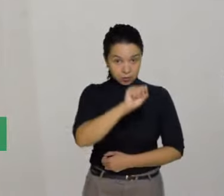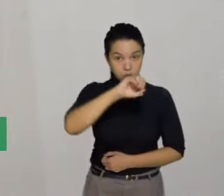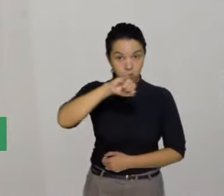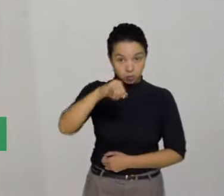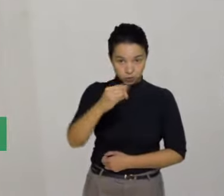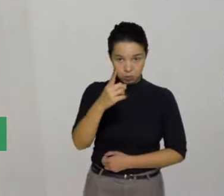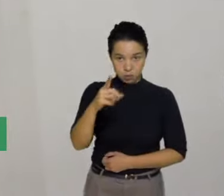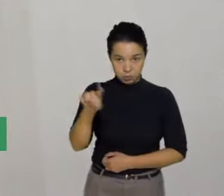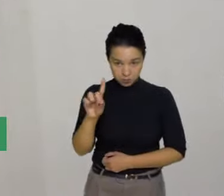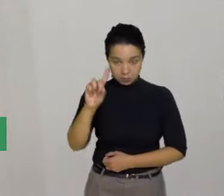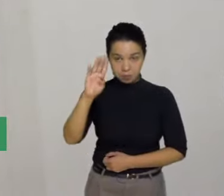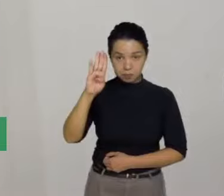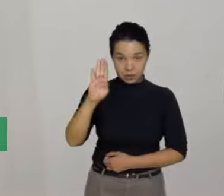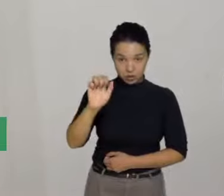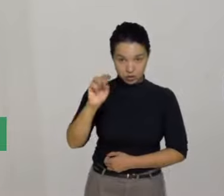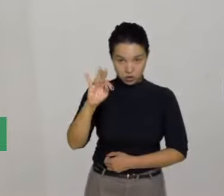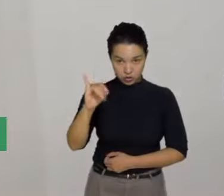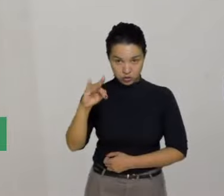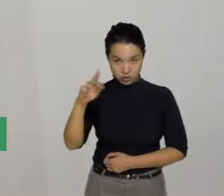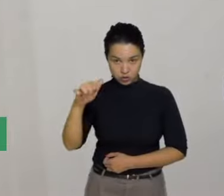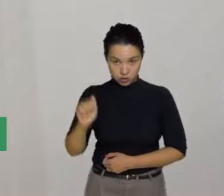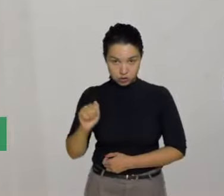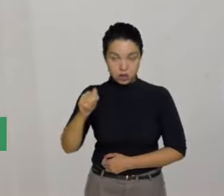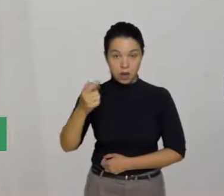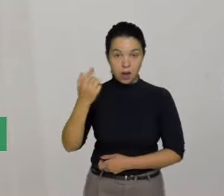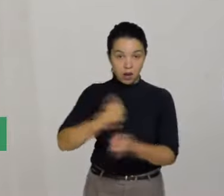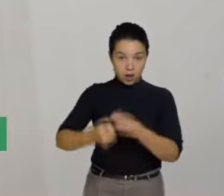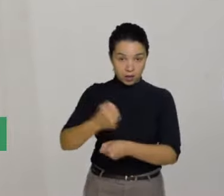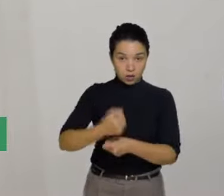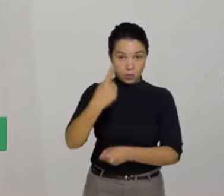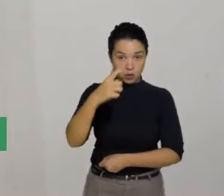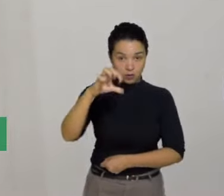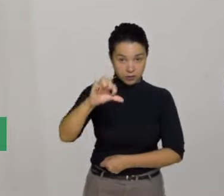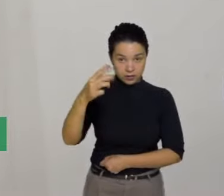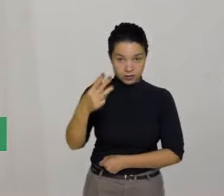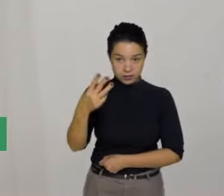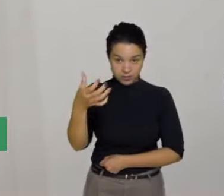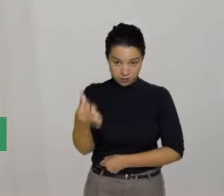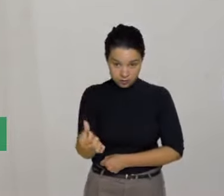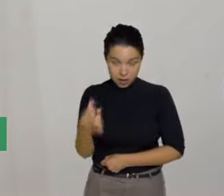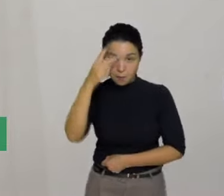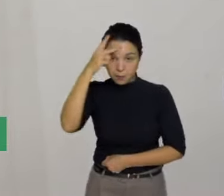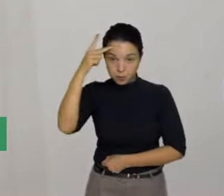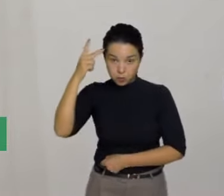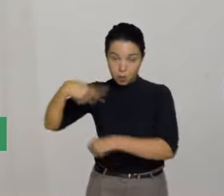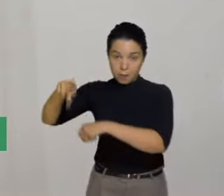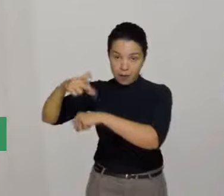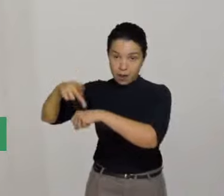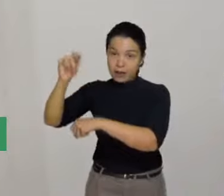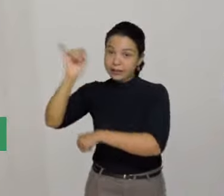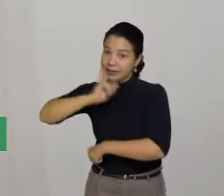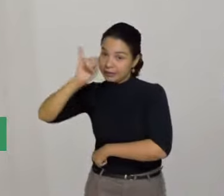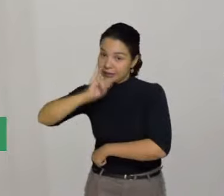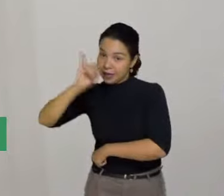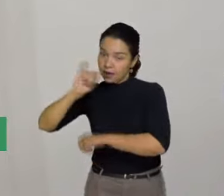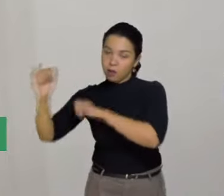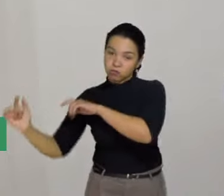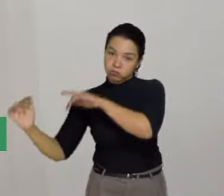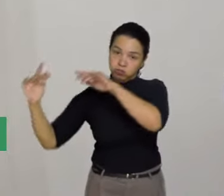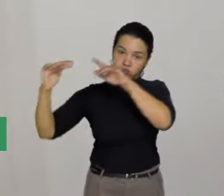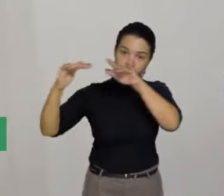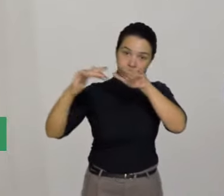em 1836, os primeiros imigrantes italianos no Brasil. Eu tomo a